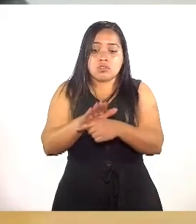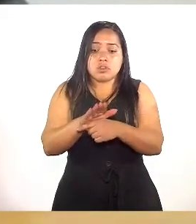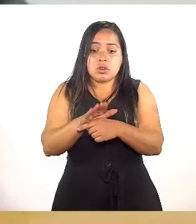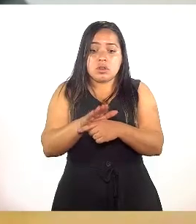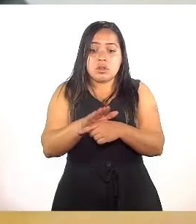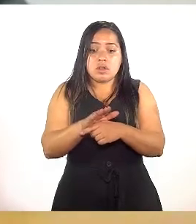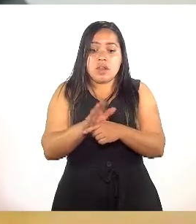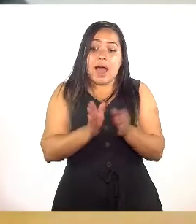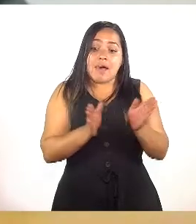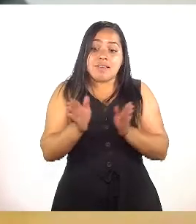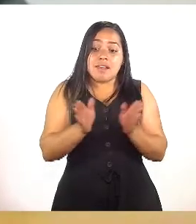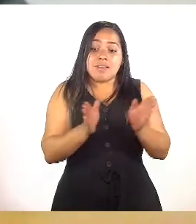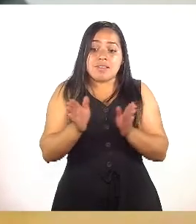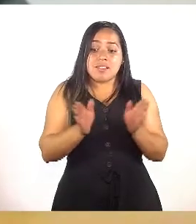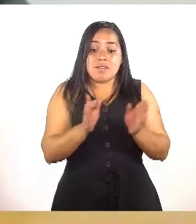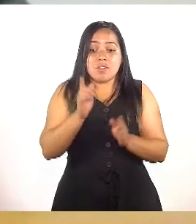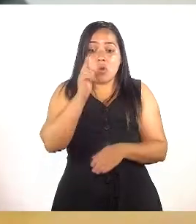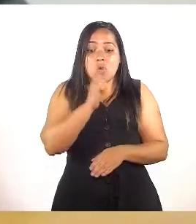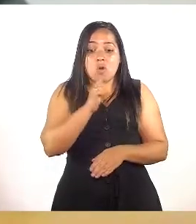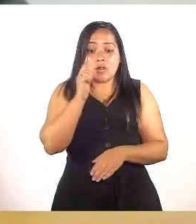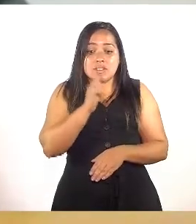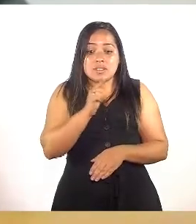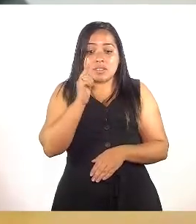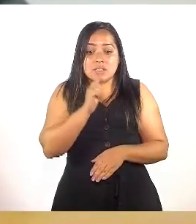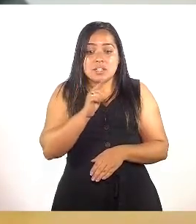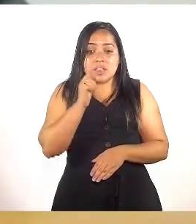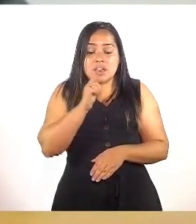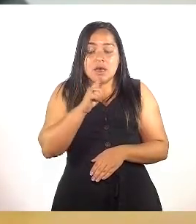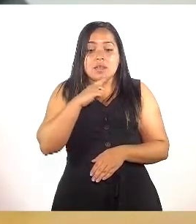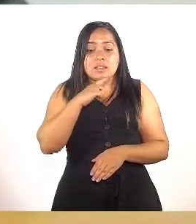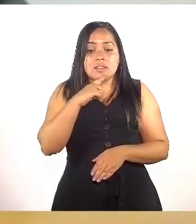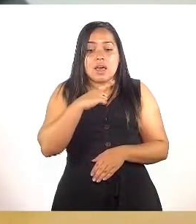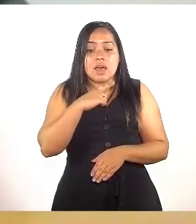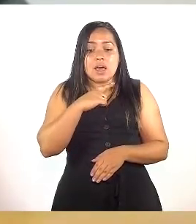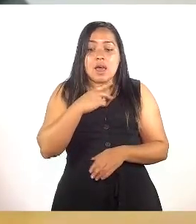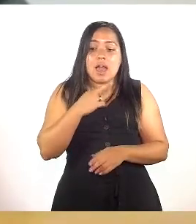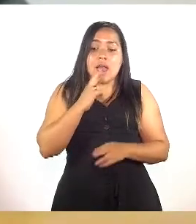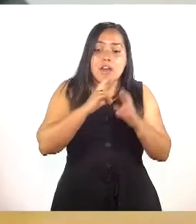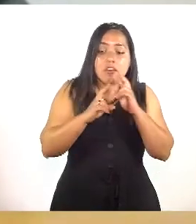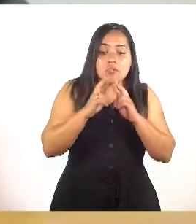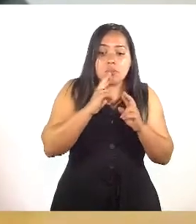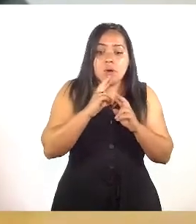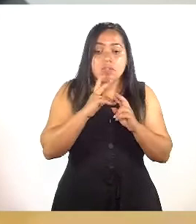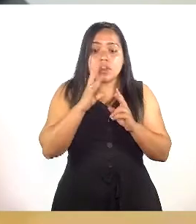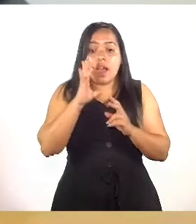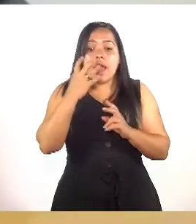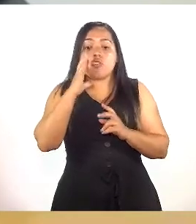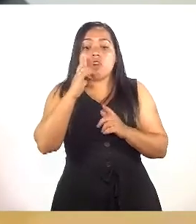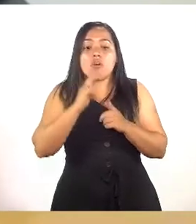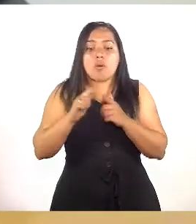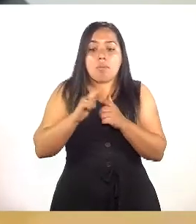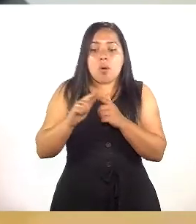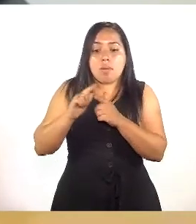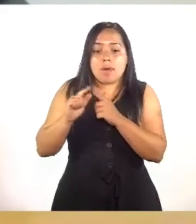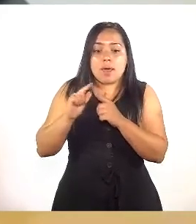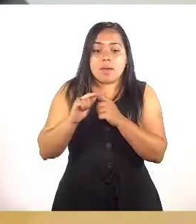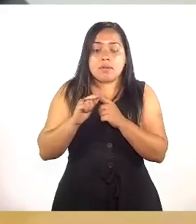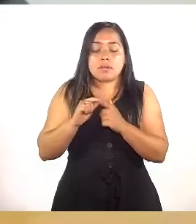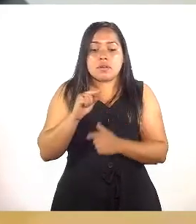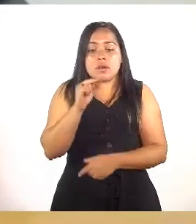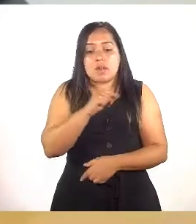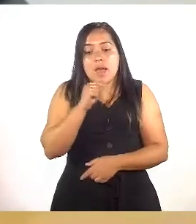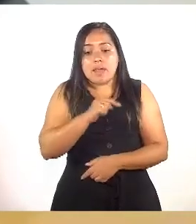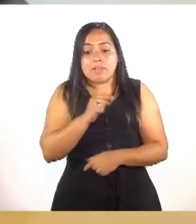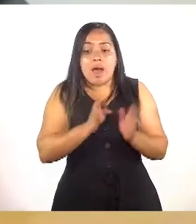mais acessível àqueles que buscam resolução de seus conflitos. E com